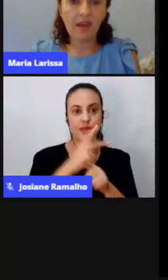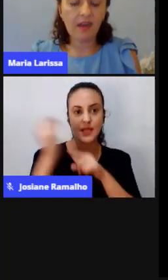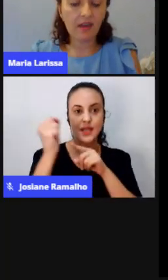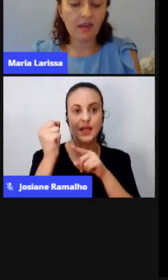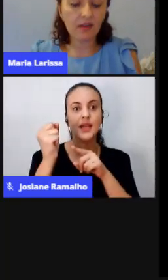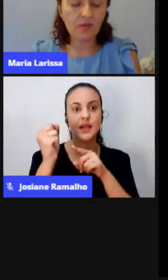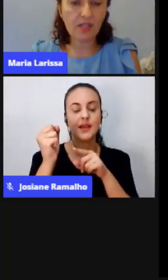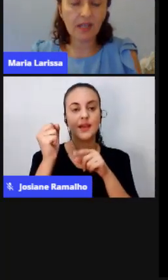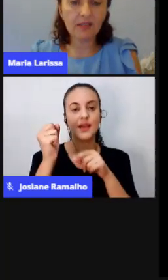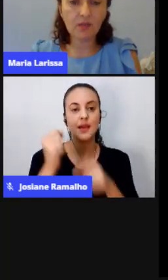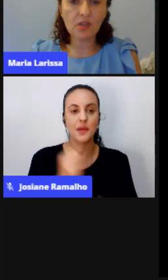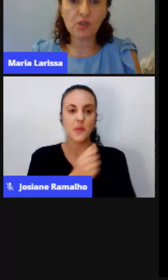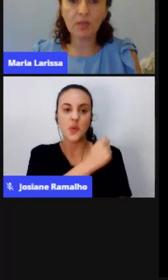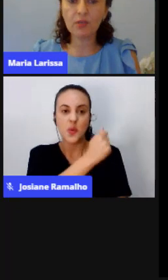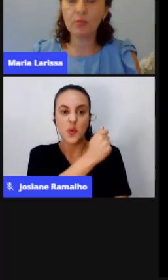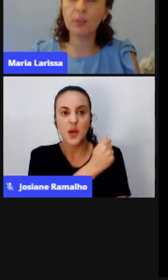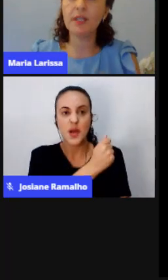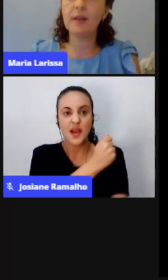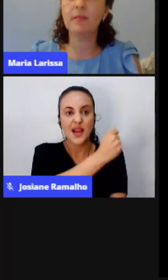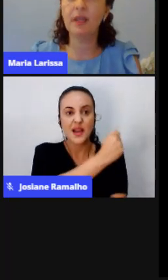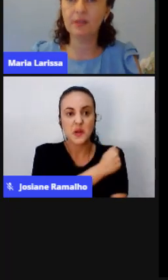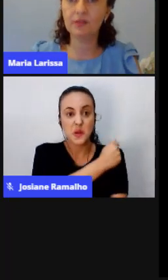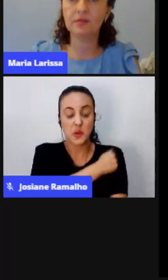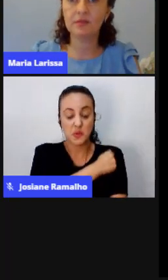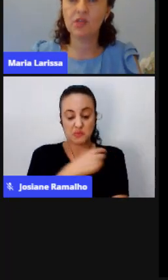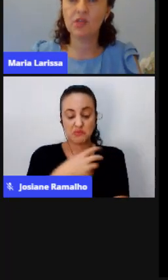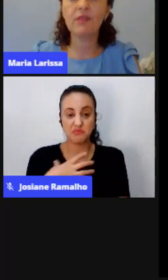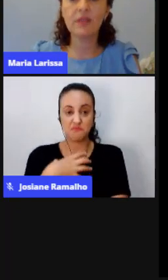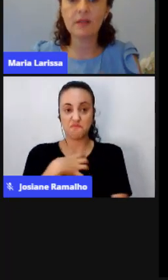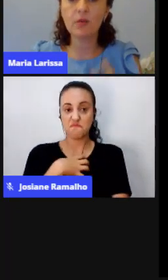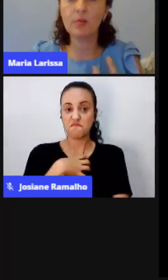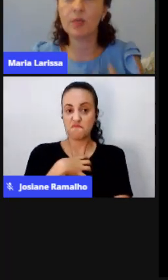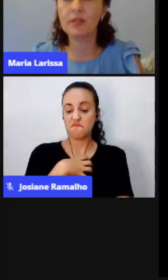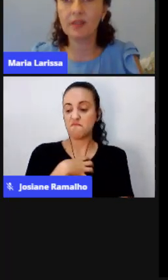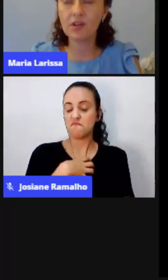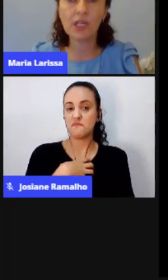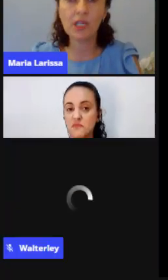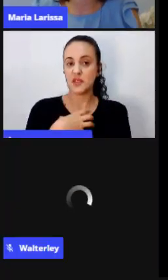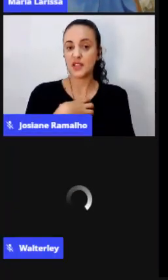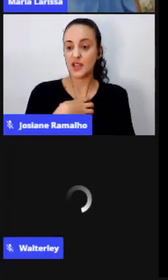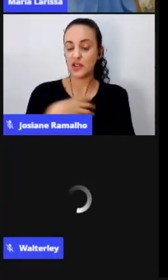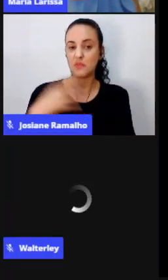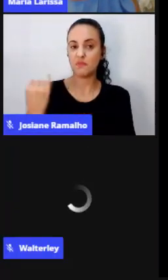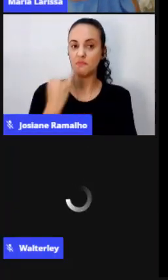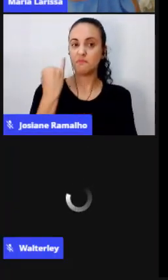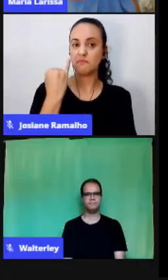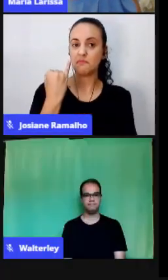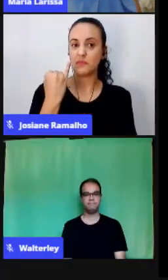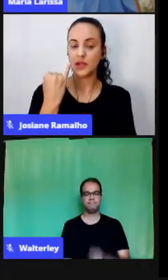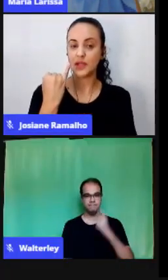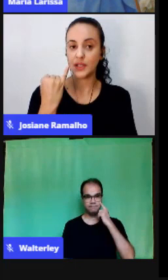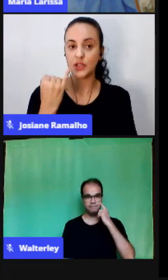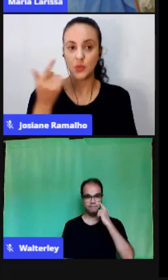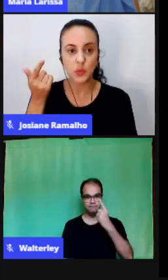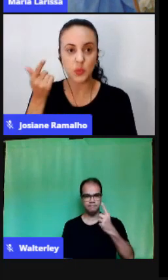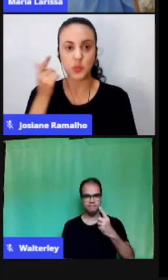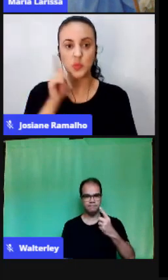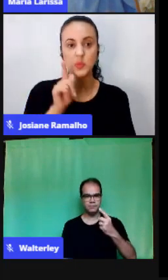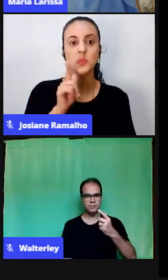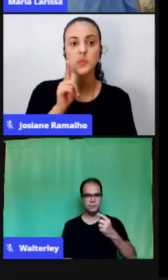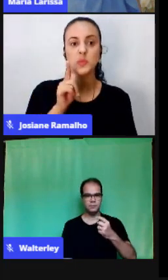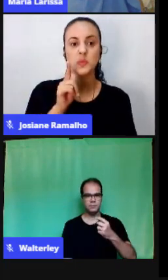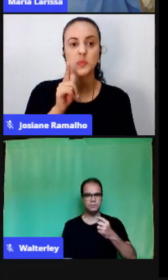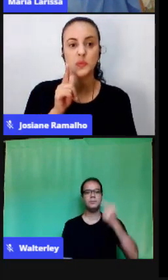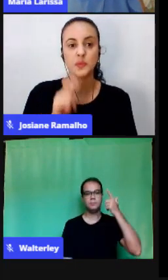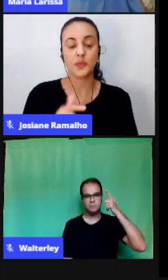ele, ele tem um sentimento de empoderamento, de que ele fez algo importante, de que ele conseguiu. Muitas vezes,